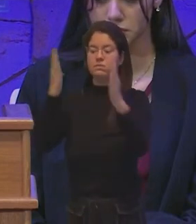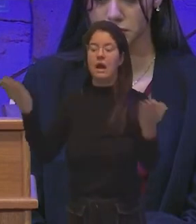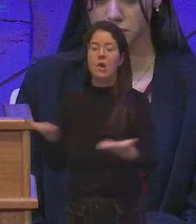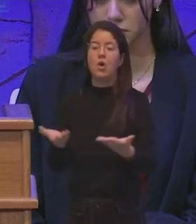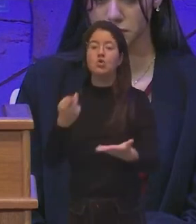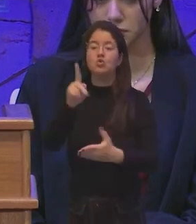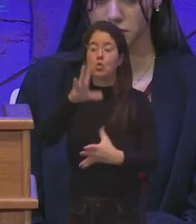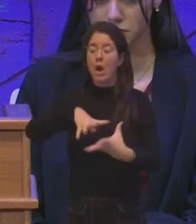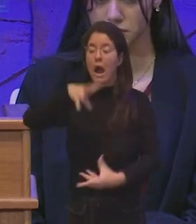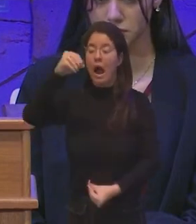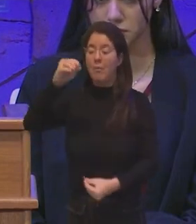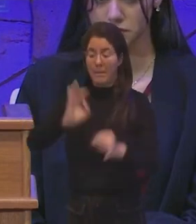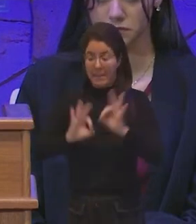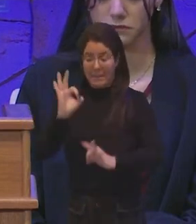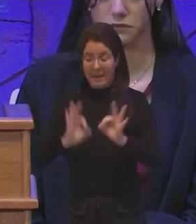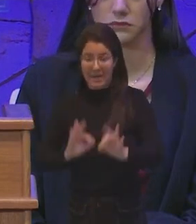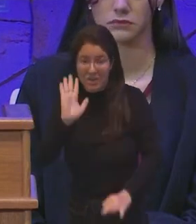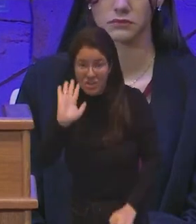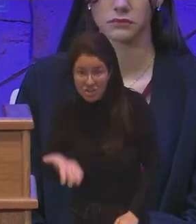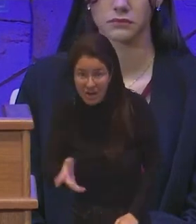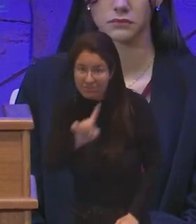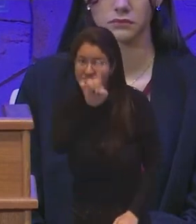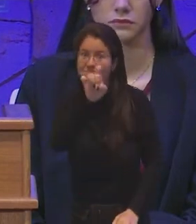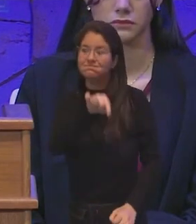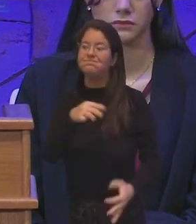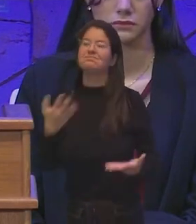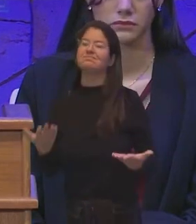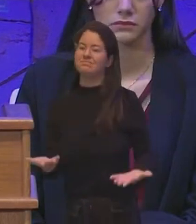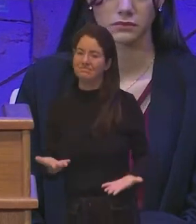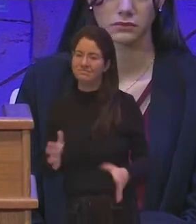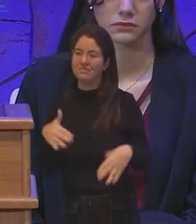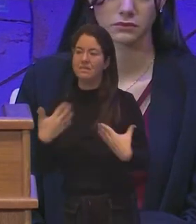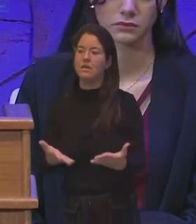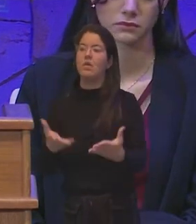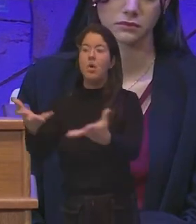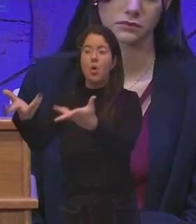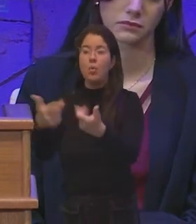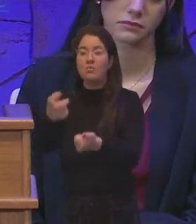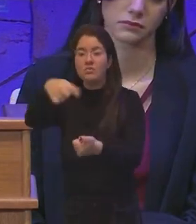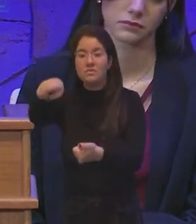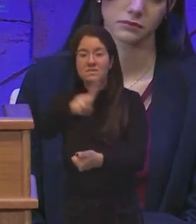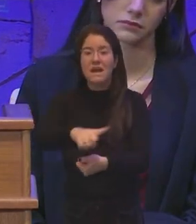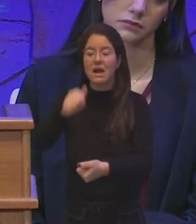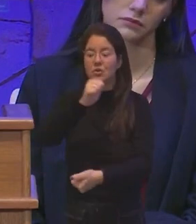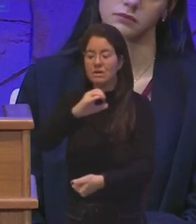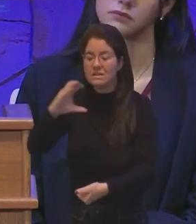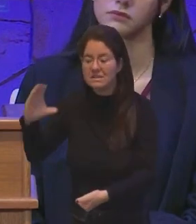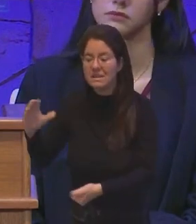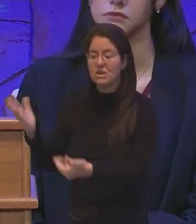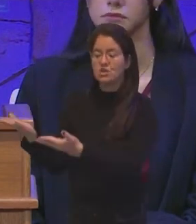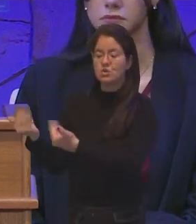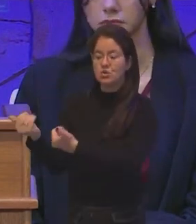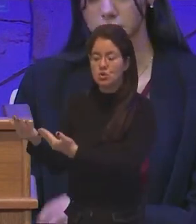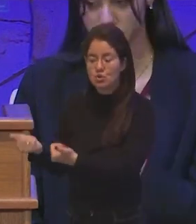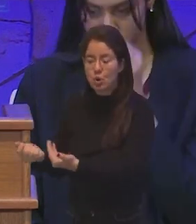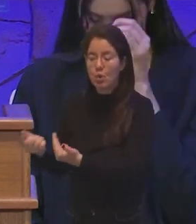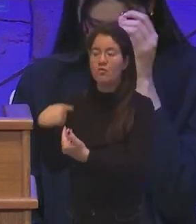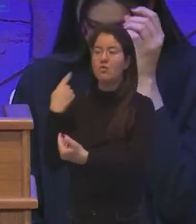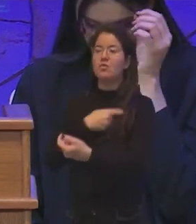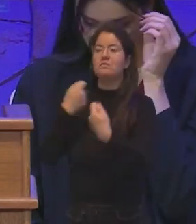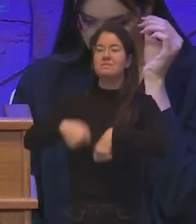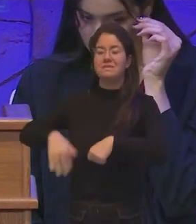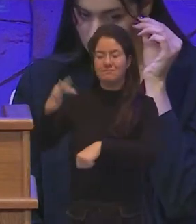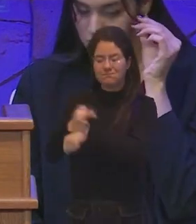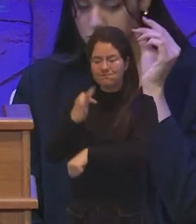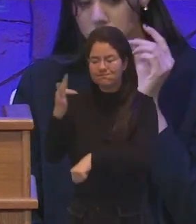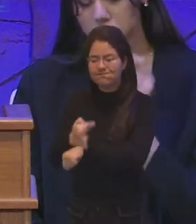Por isso o convite é para que nós, como igreja, adolescentes e jovens, possamos buscar essa perseverança, não apenas